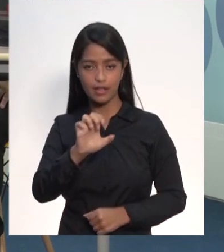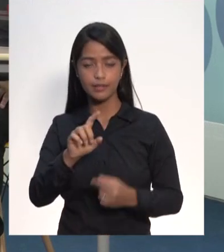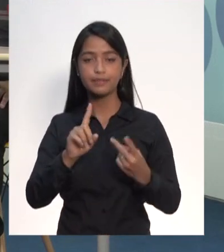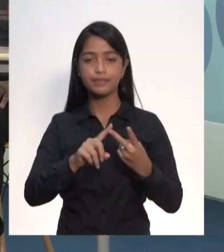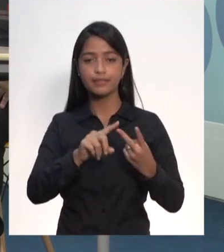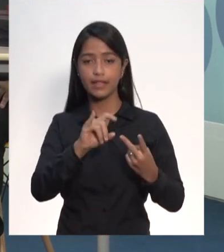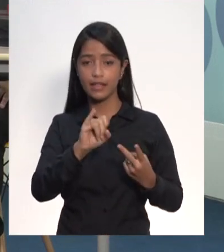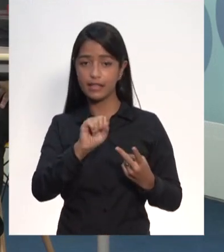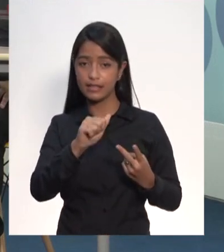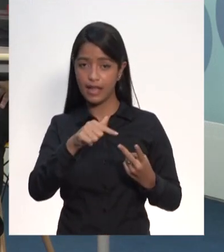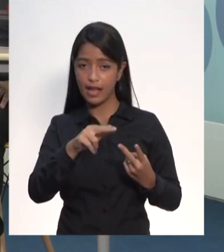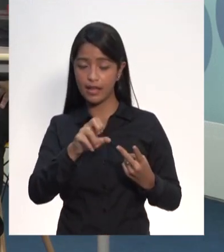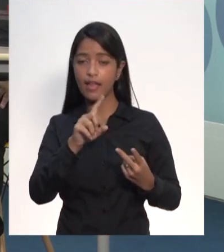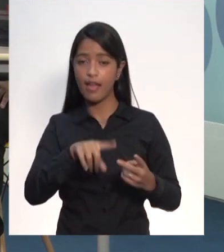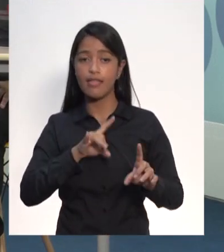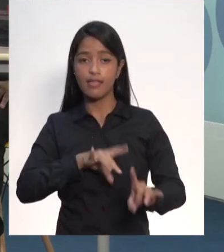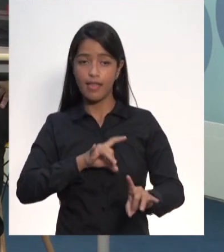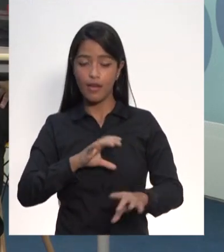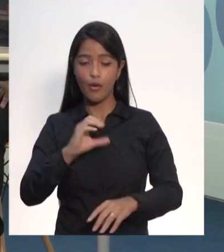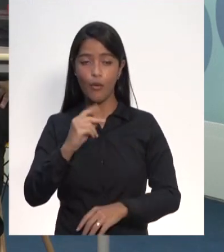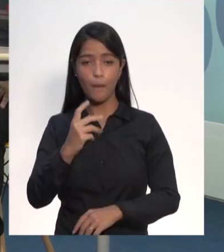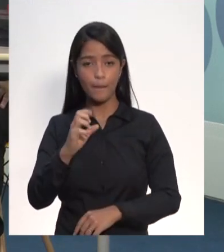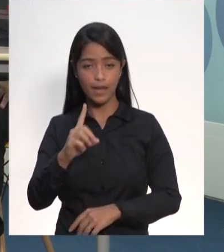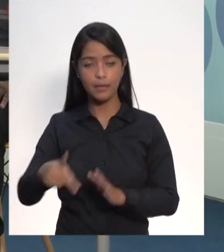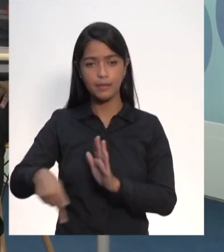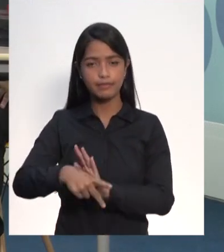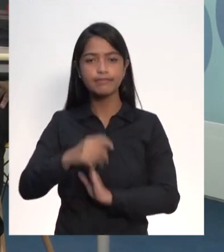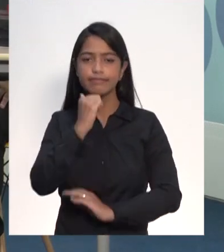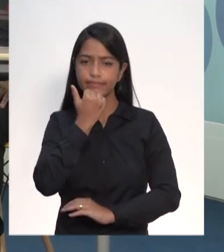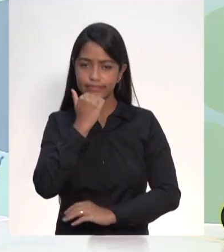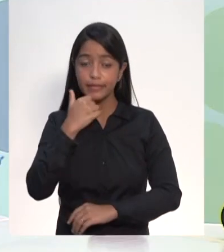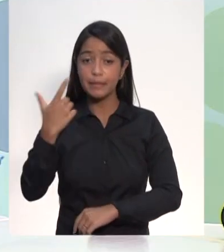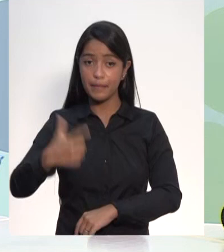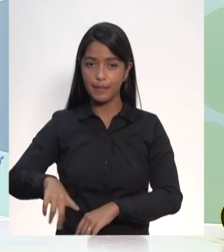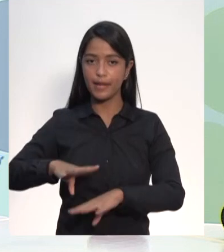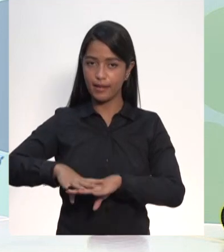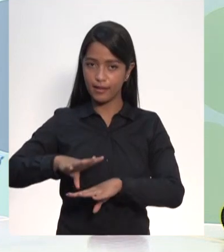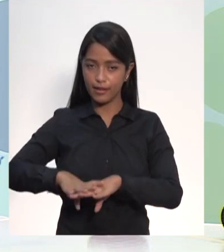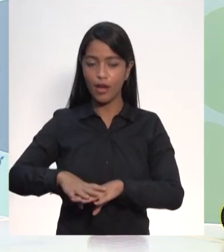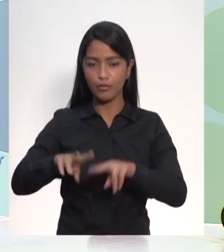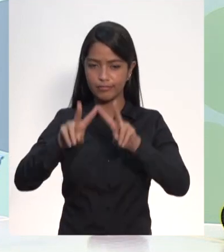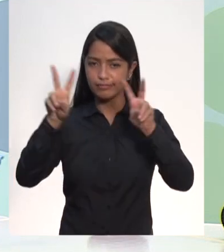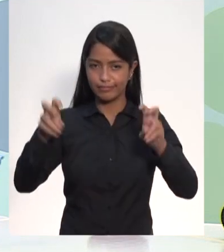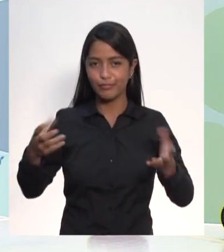da Natureza e Matemática, que é o tema da nossa TPC hoje.